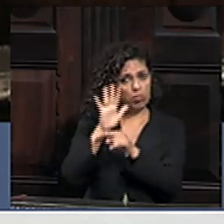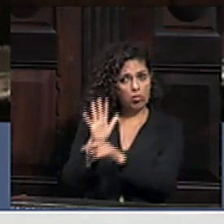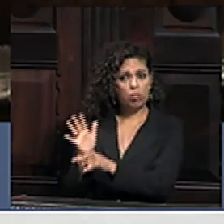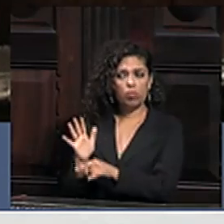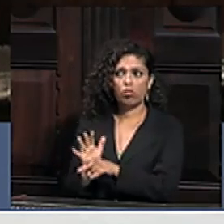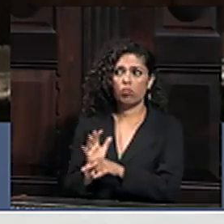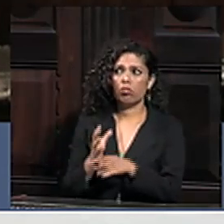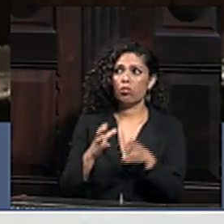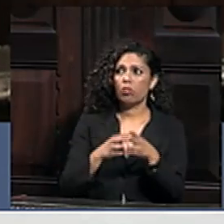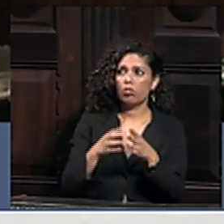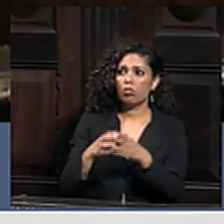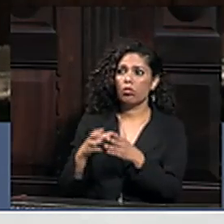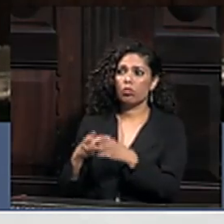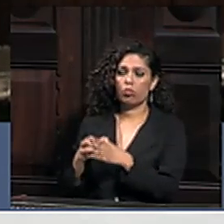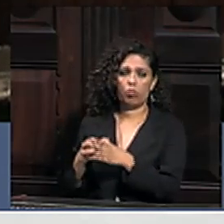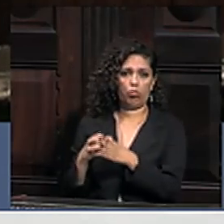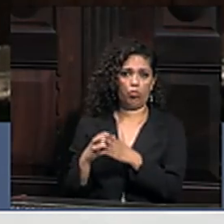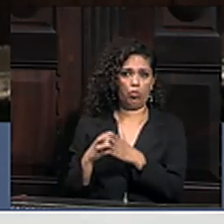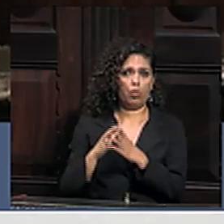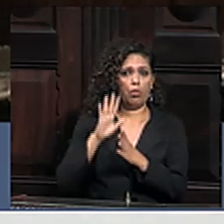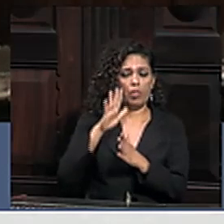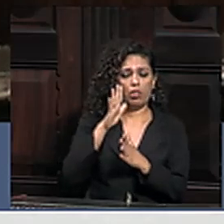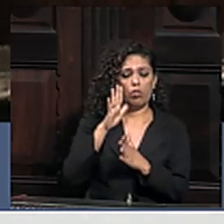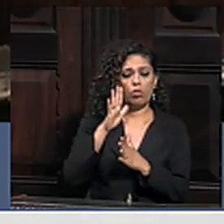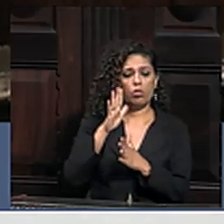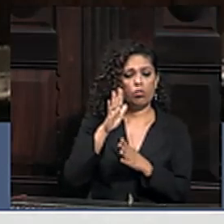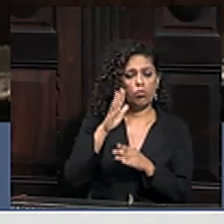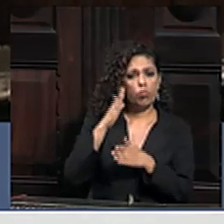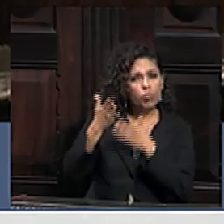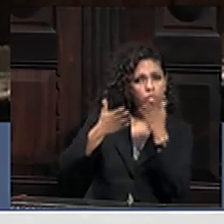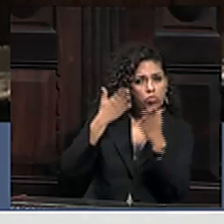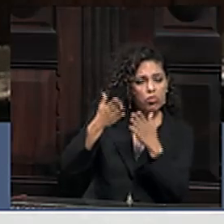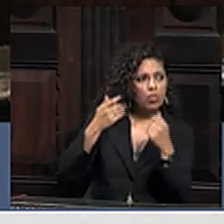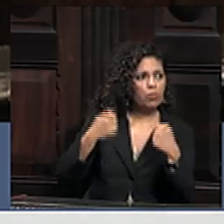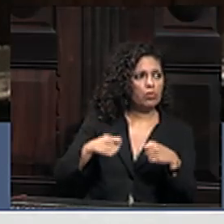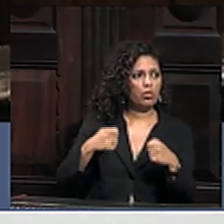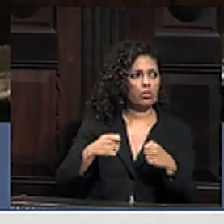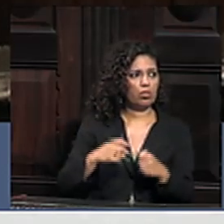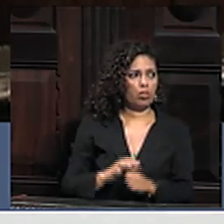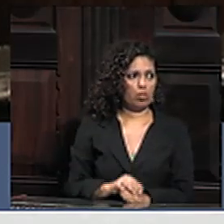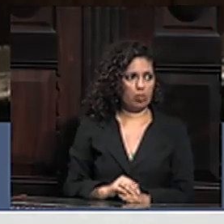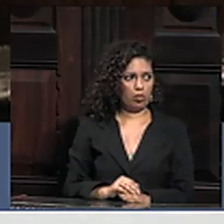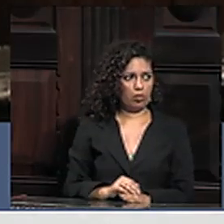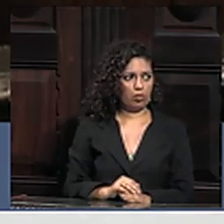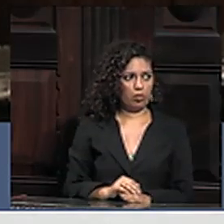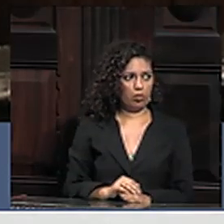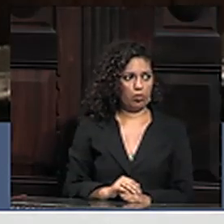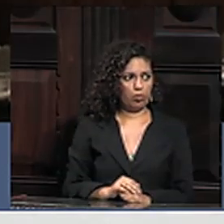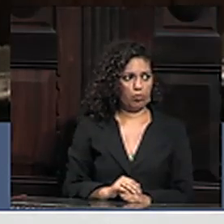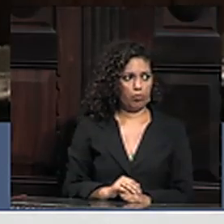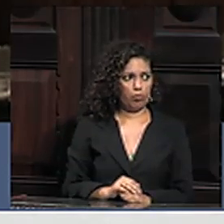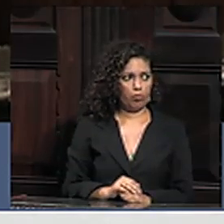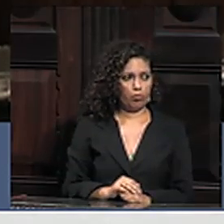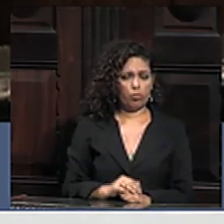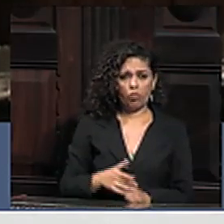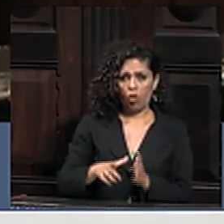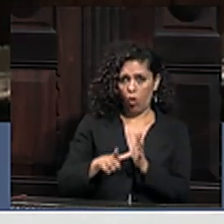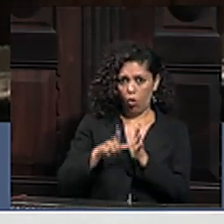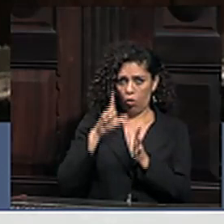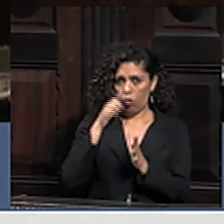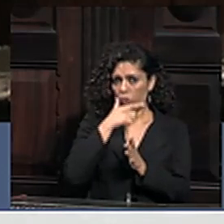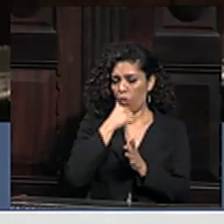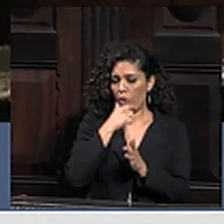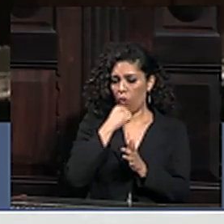dar condições seguras à população iguaçuana. Ele observou, fazendo a sua vistoria com a